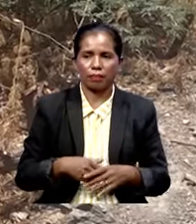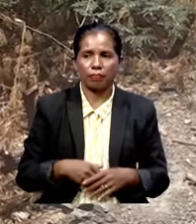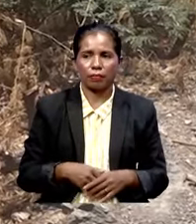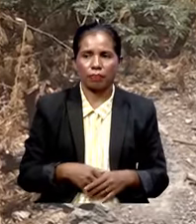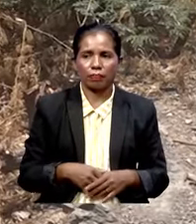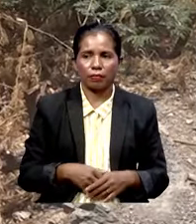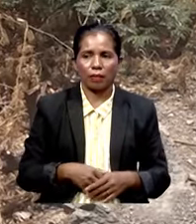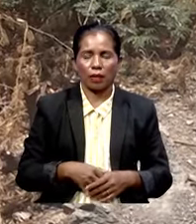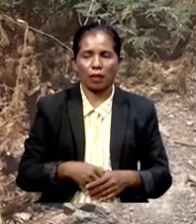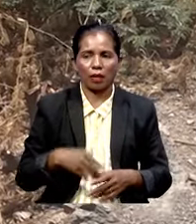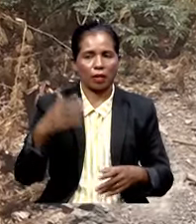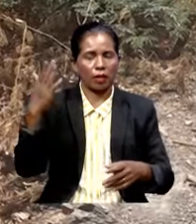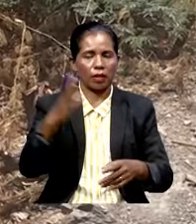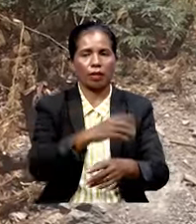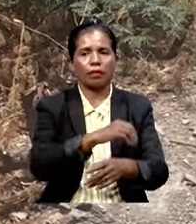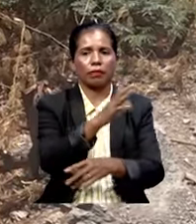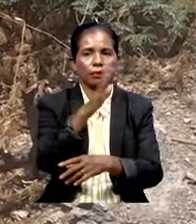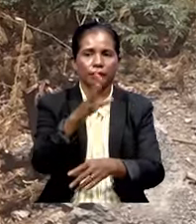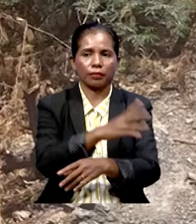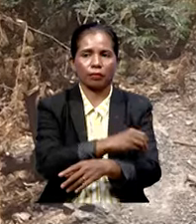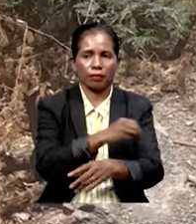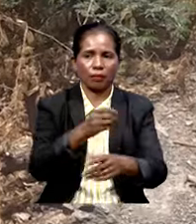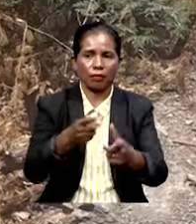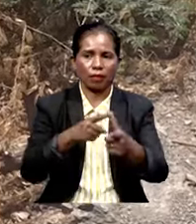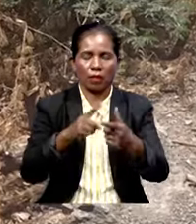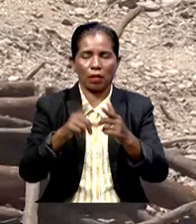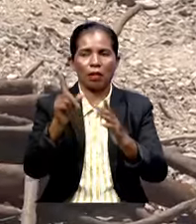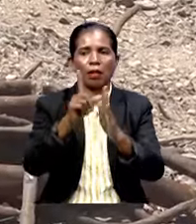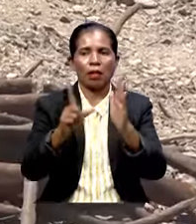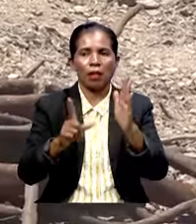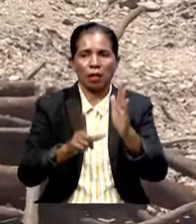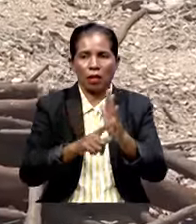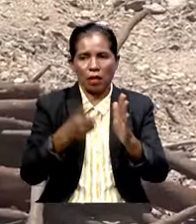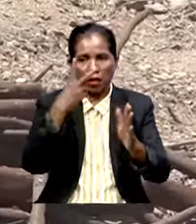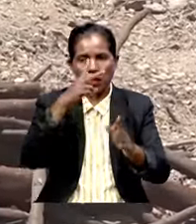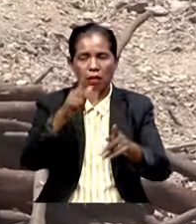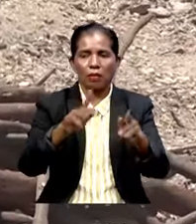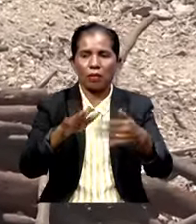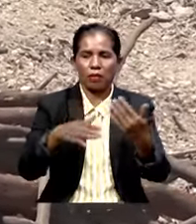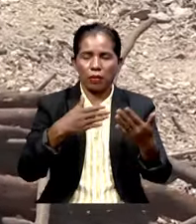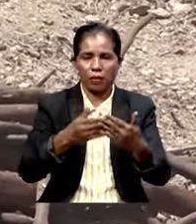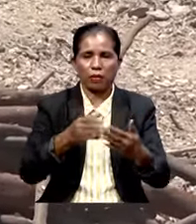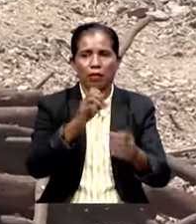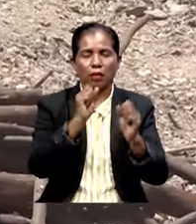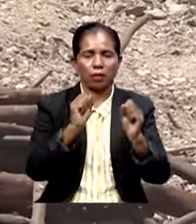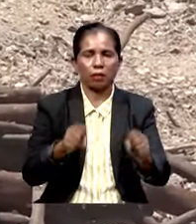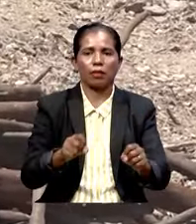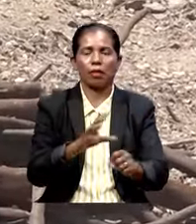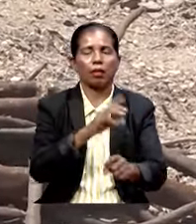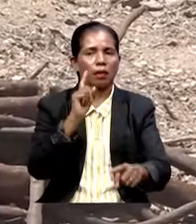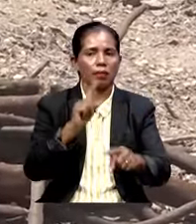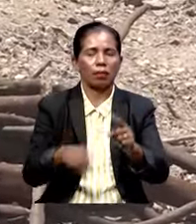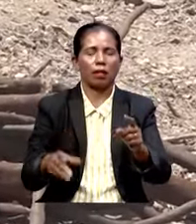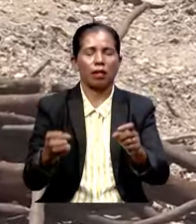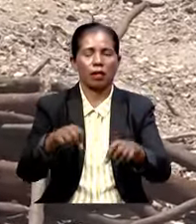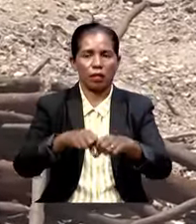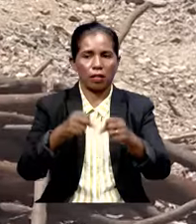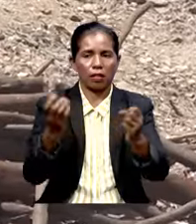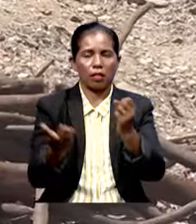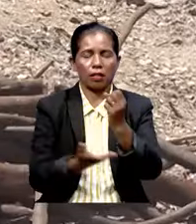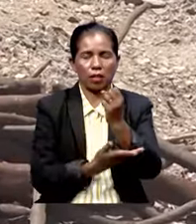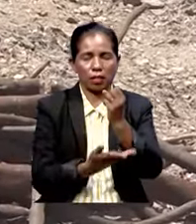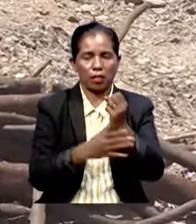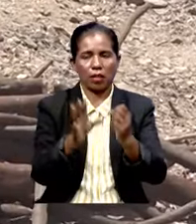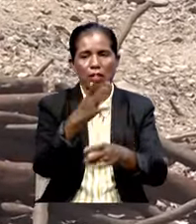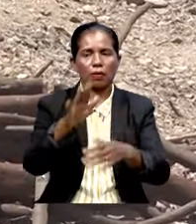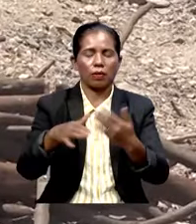Iha área floresta, iha regime geral no decreto lei, hode regula população roto atununi, la bela estraga ai laran sira,